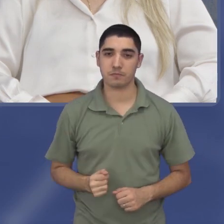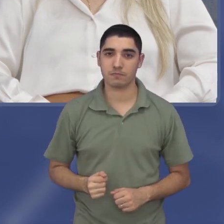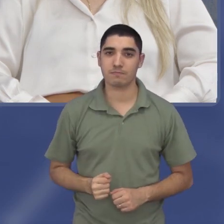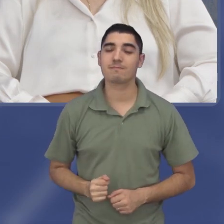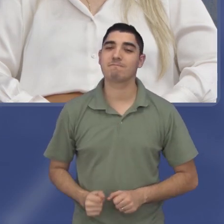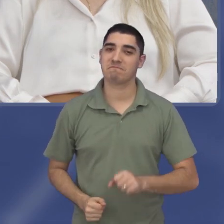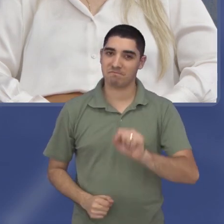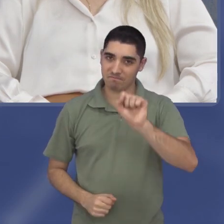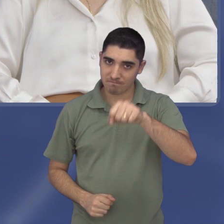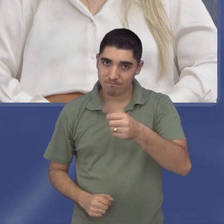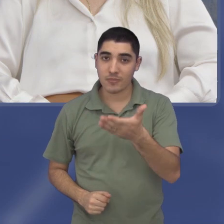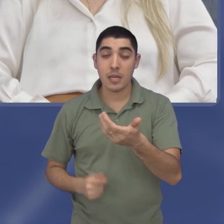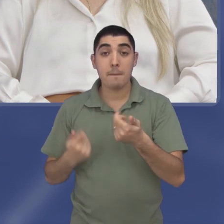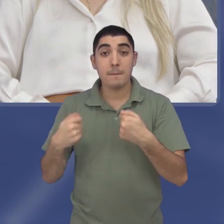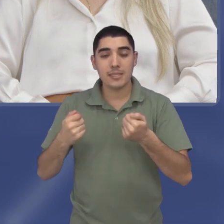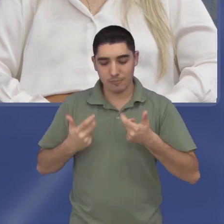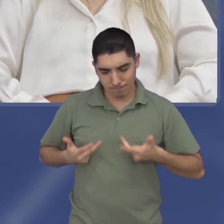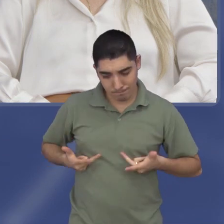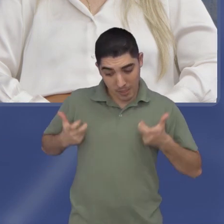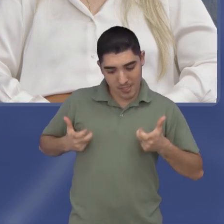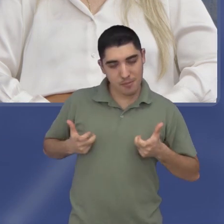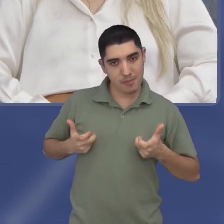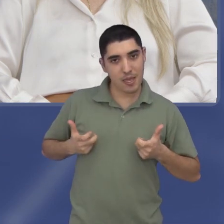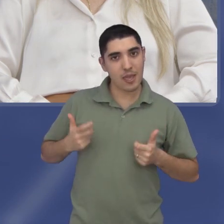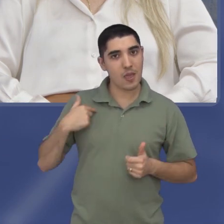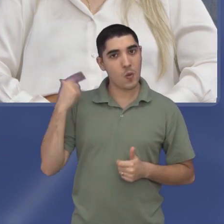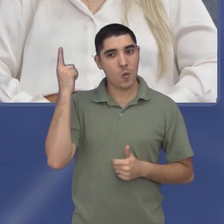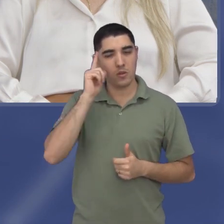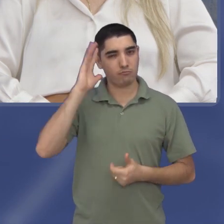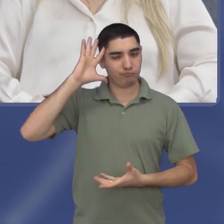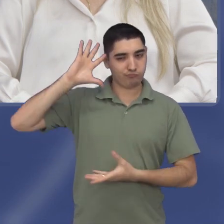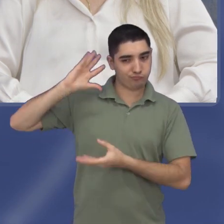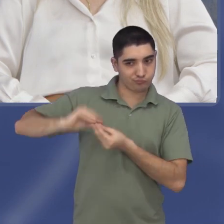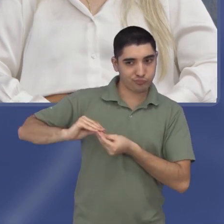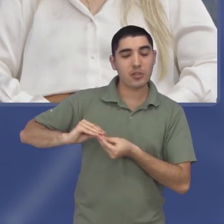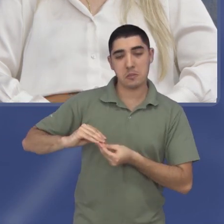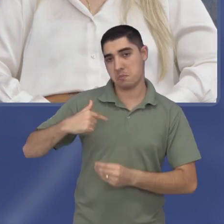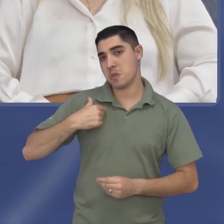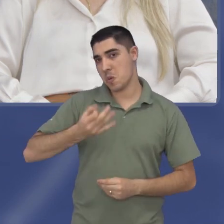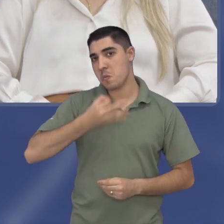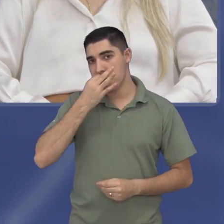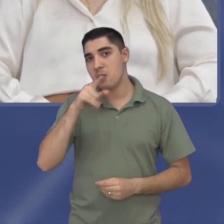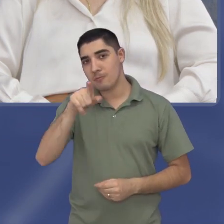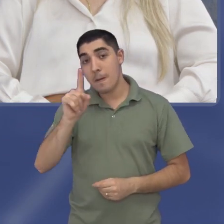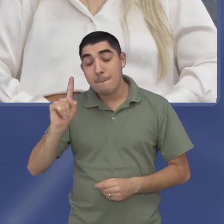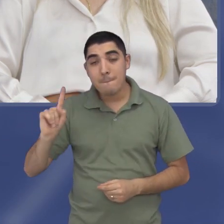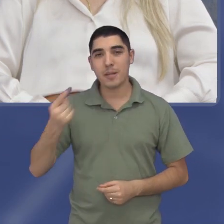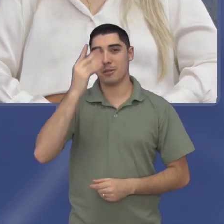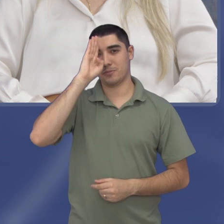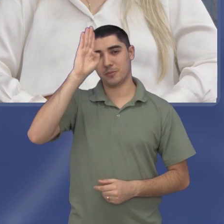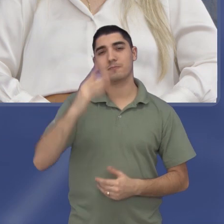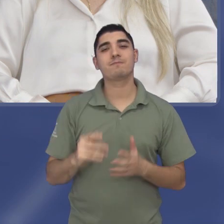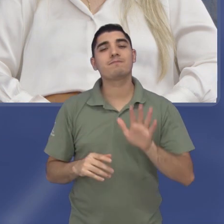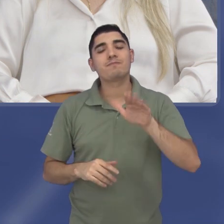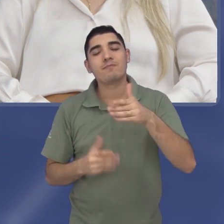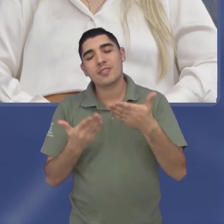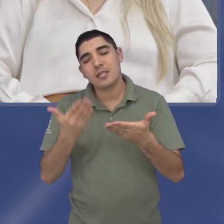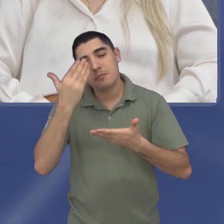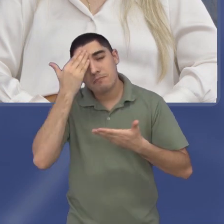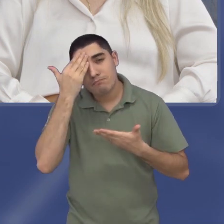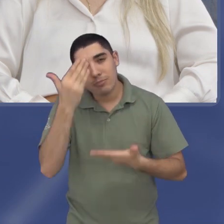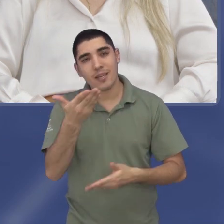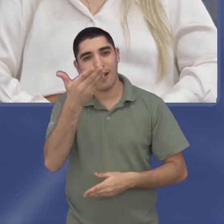isso, conseguir identificar, né? Ter esse discernimento, eu acho que é o primeiro passo de todos. Nicolas, gostaria de